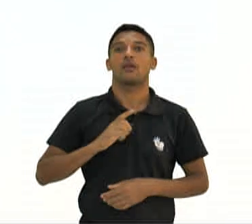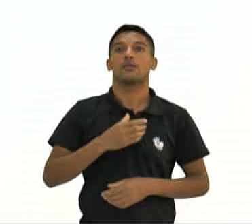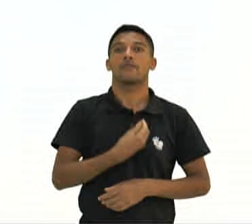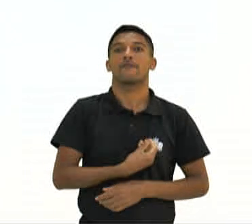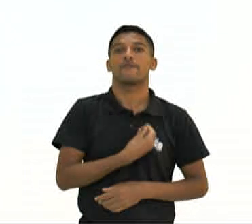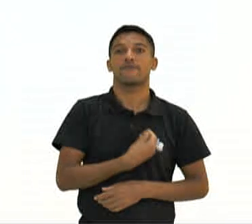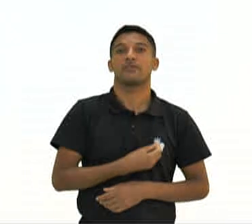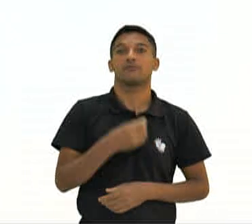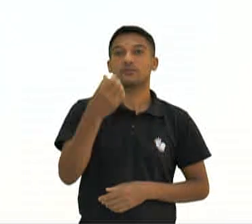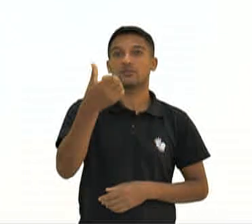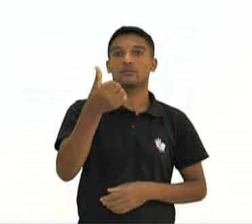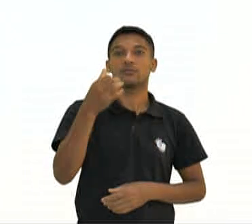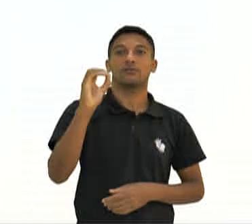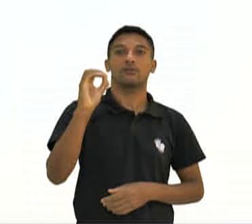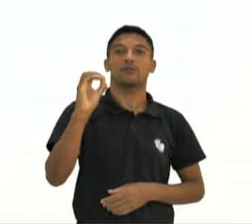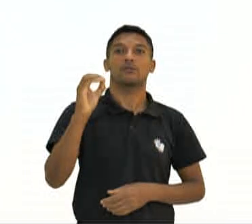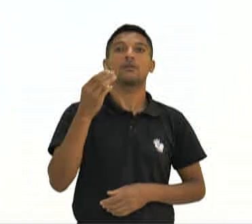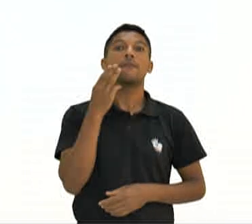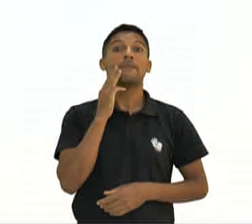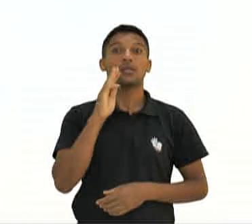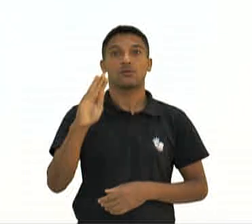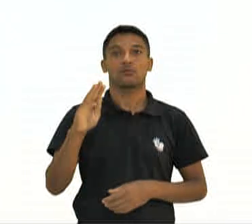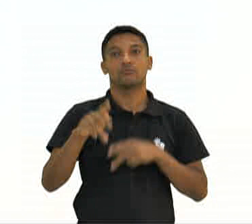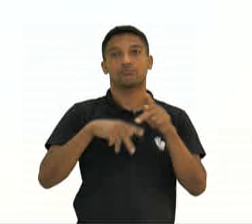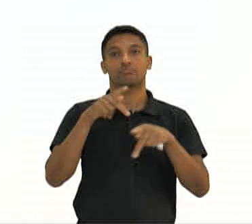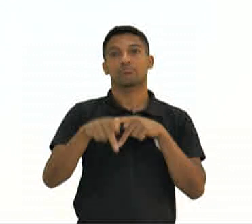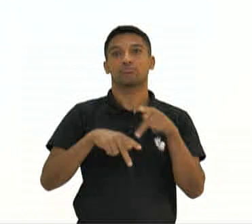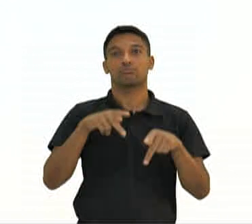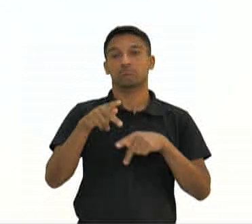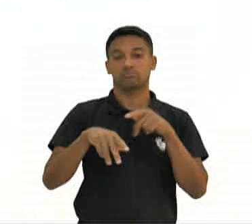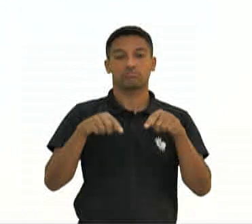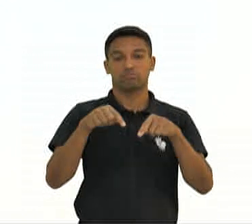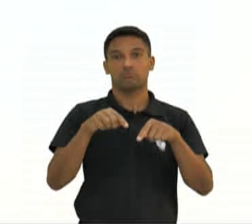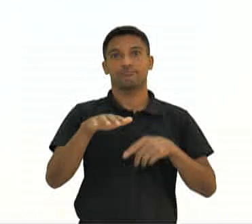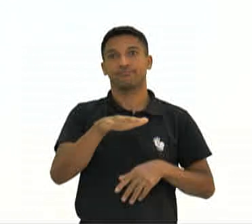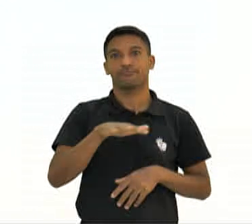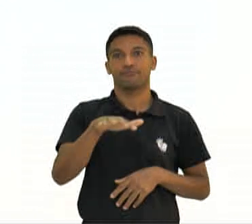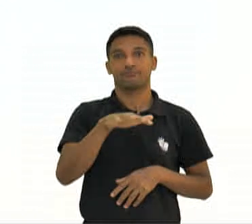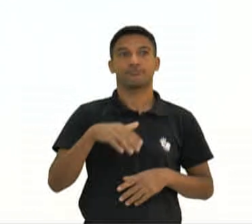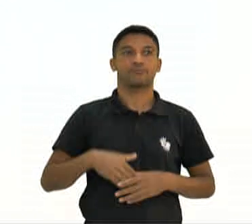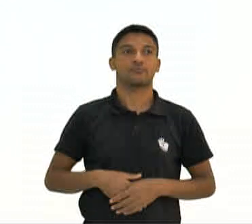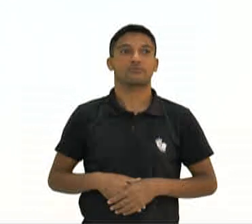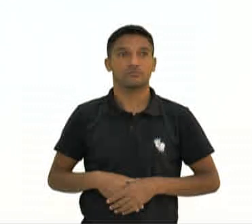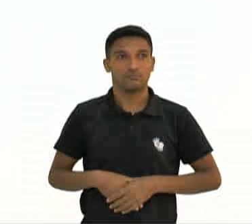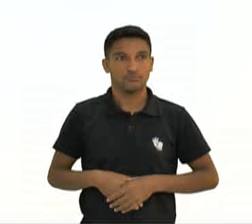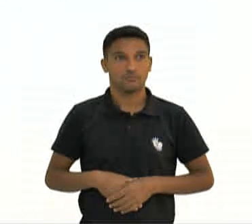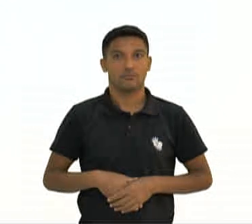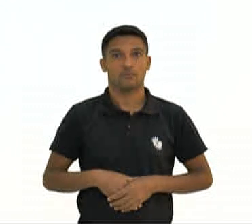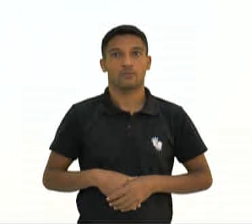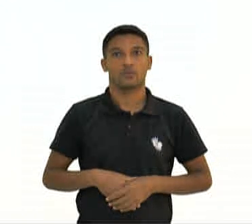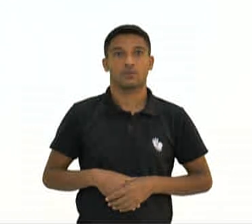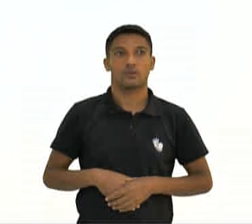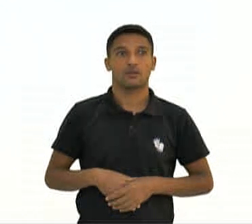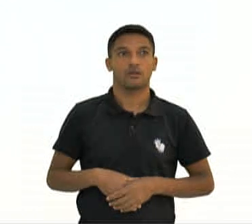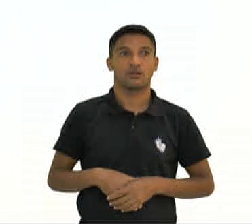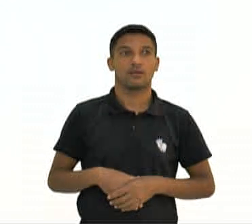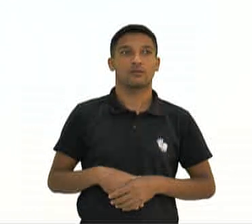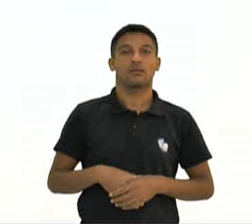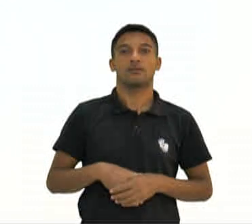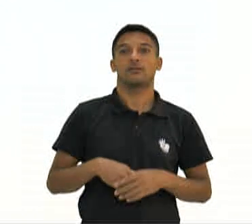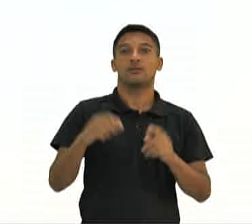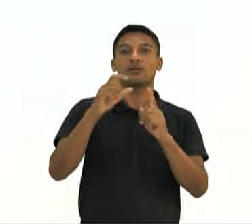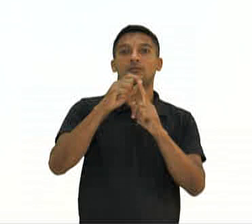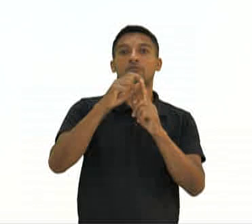muito populoso, né? As populações do Uzbequistão e Cazaquistão são 45 milhões, onde vive a maioria